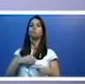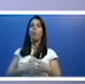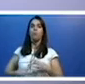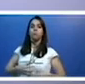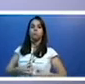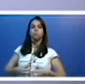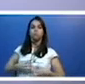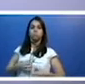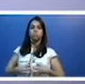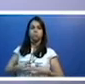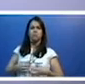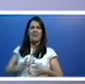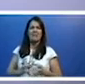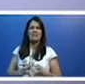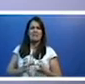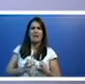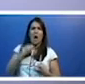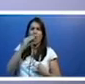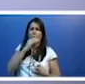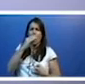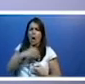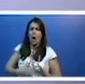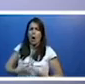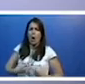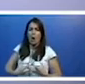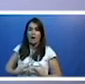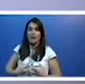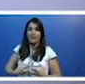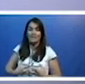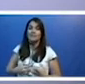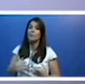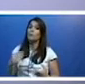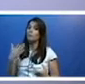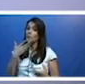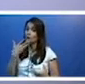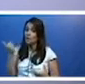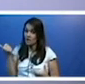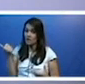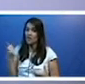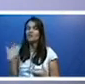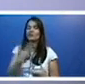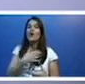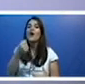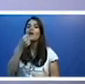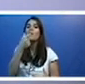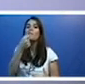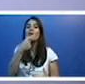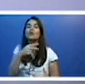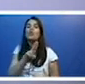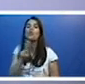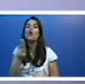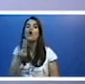em excesso, dá aquela queimação, aquela acidez estomacal. E para combatê-la, nós podemos ingerir um medicamento